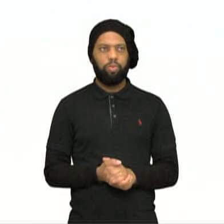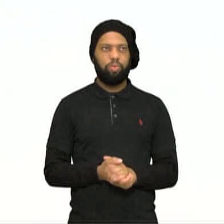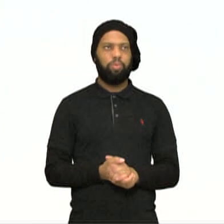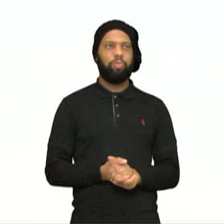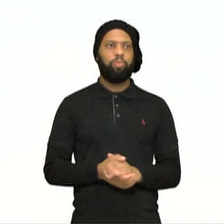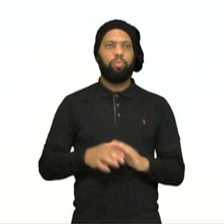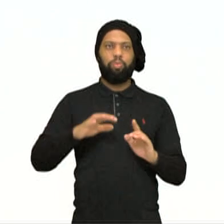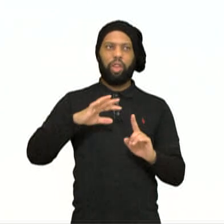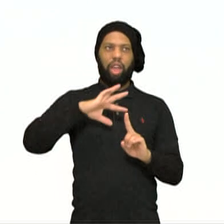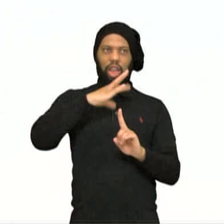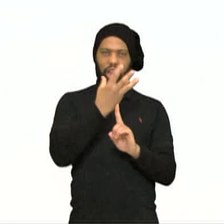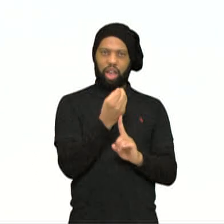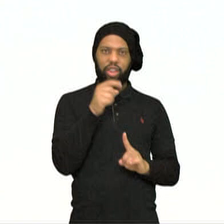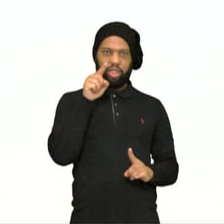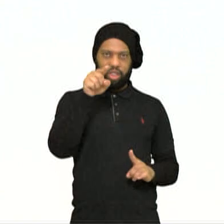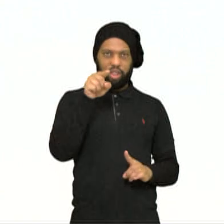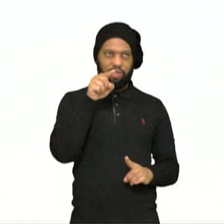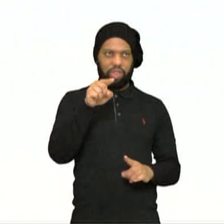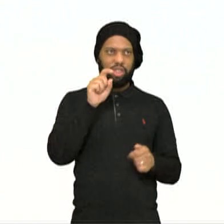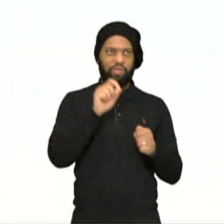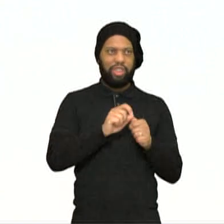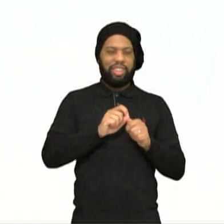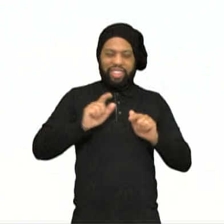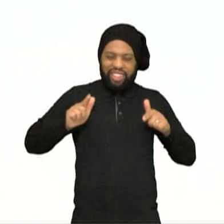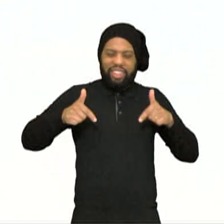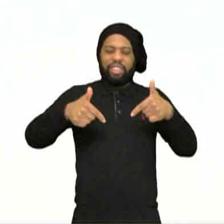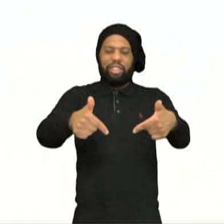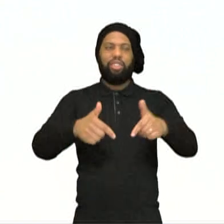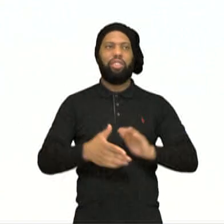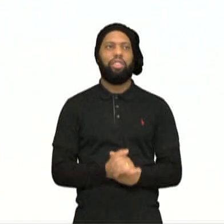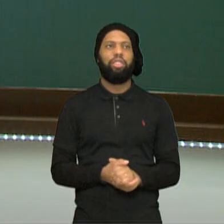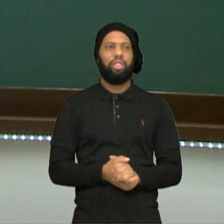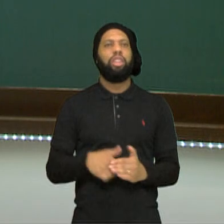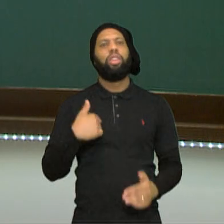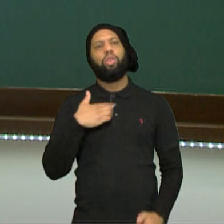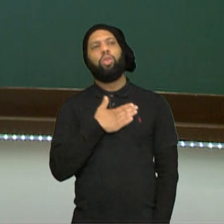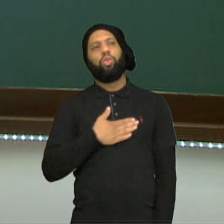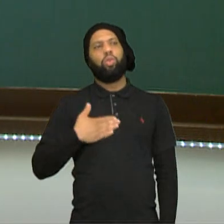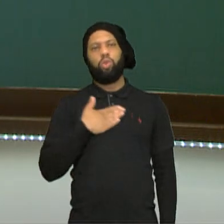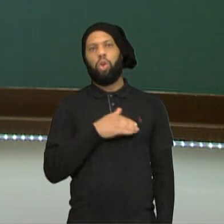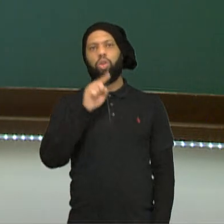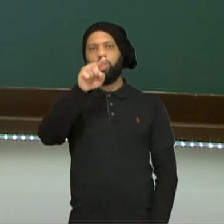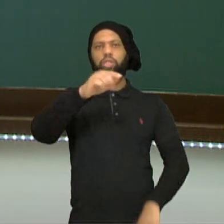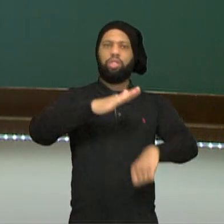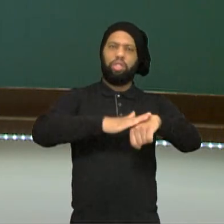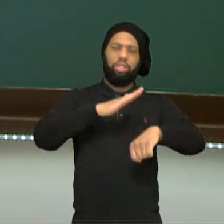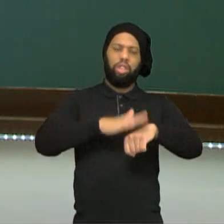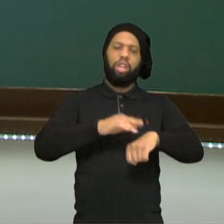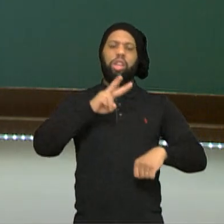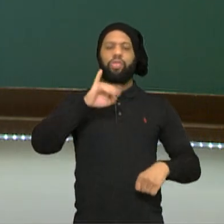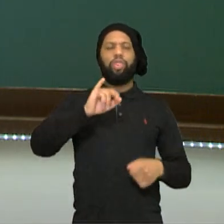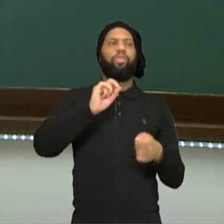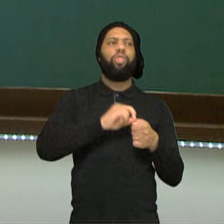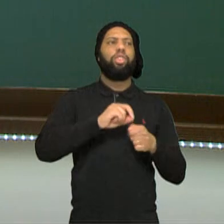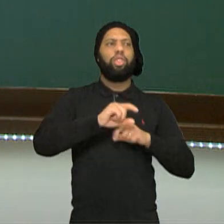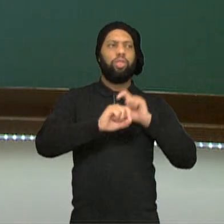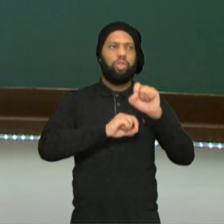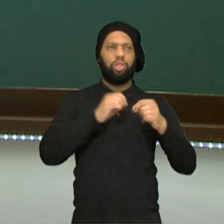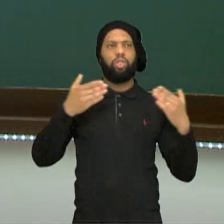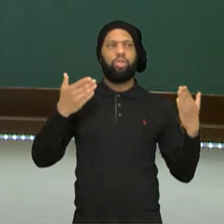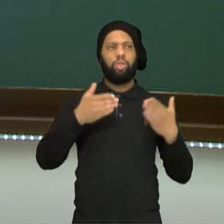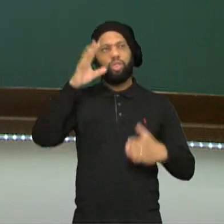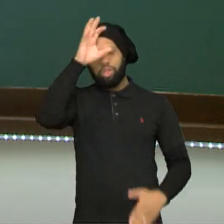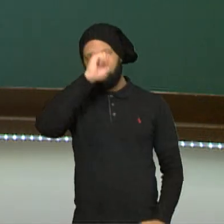Então, arte em ação. Adoro essa parte, acho muito legal. Que é a hora que vocês vão colocar em prática um pouquinho que aprenderam na aula,